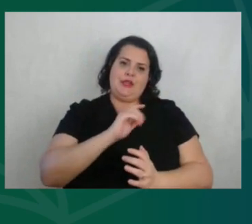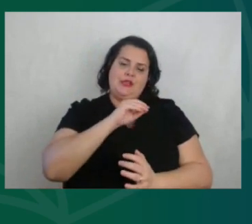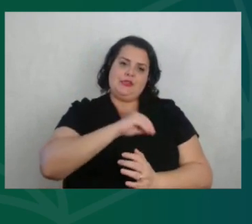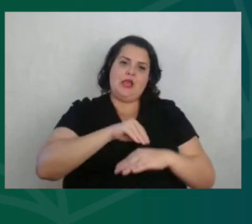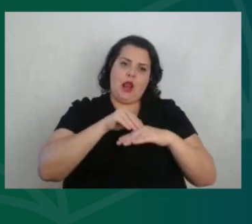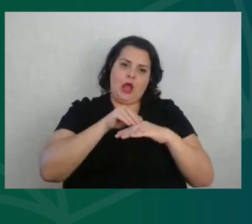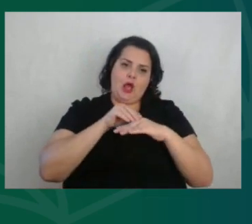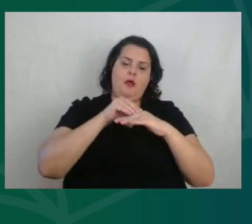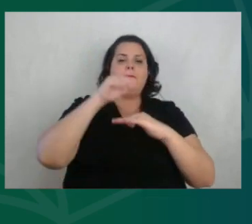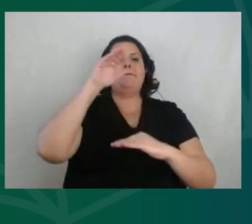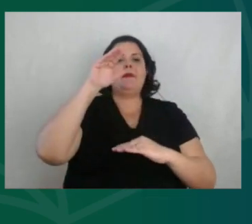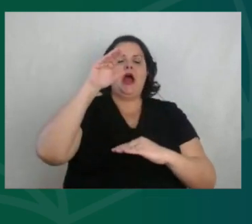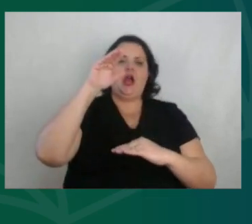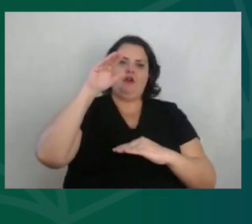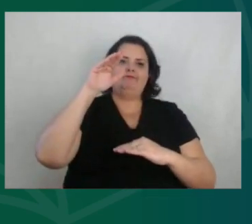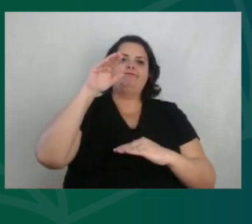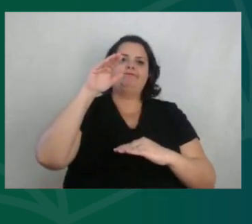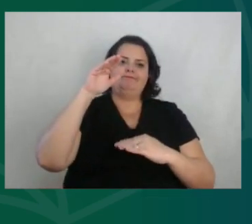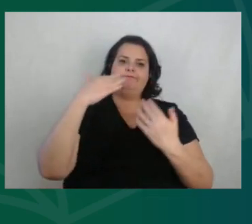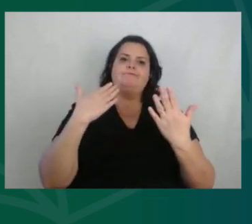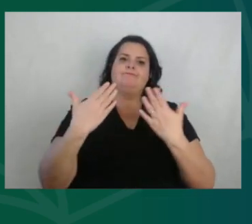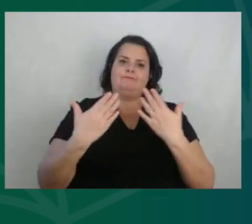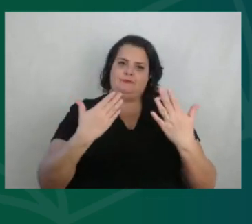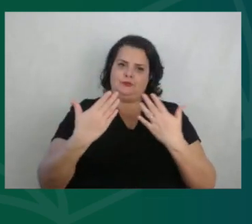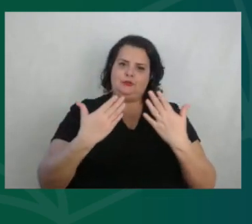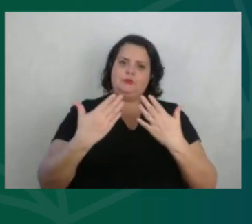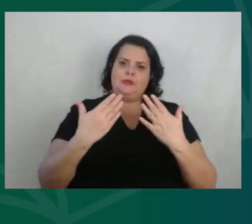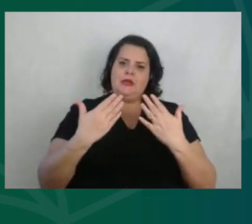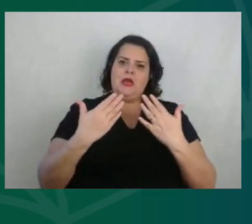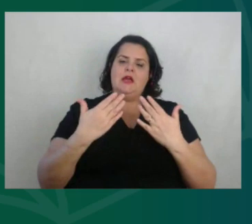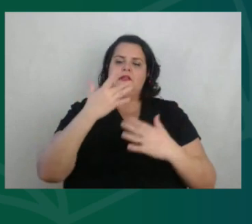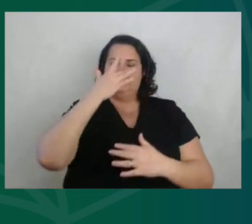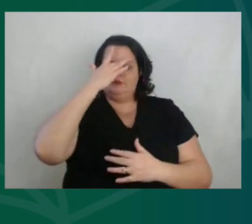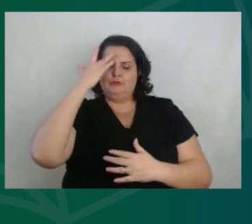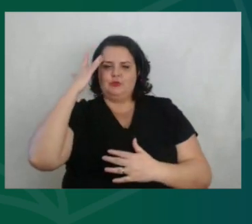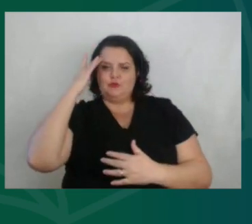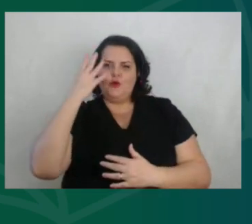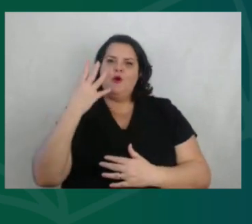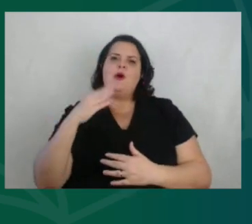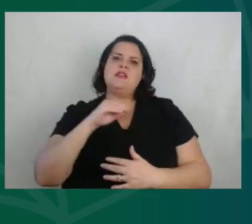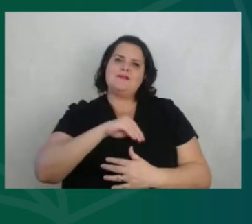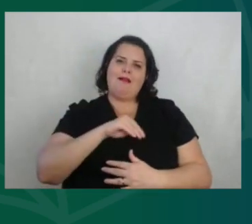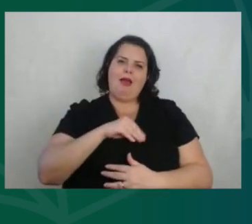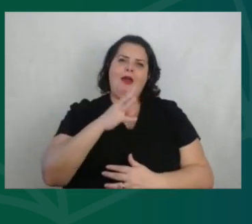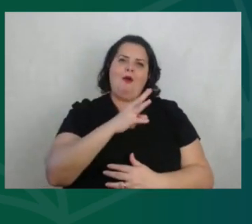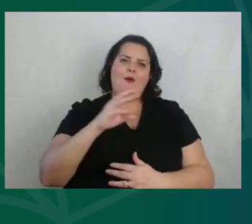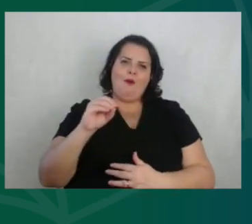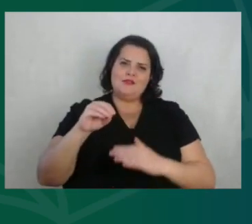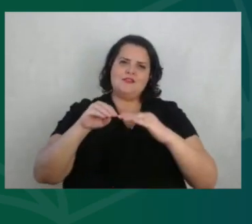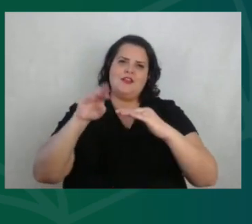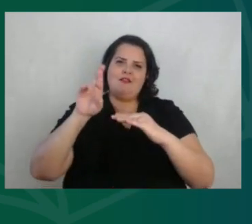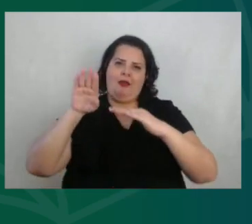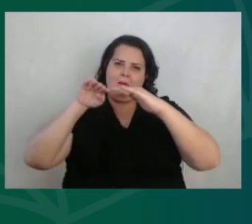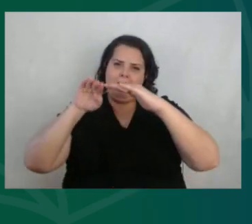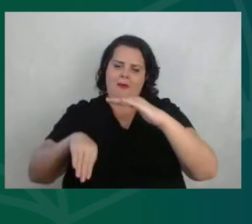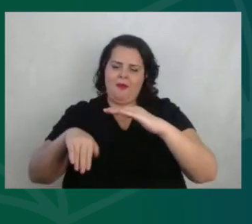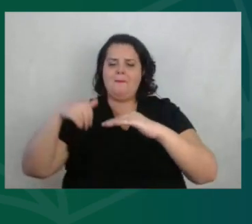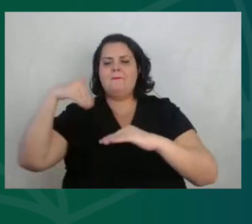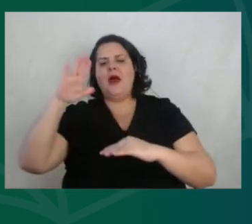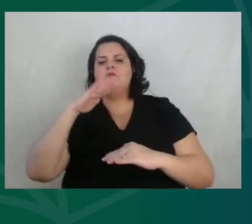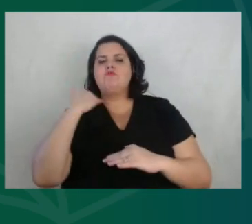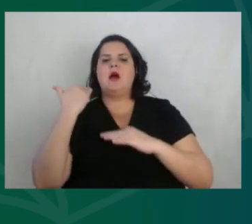com renda inferior a 1/4 do salário mínimo, mostrando o impacto da desigualdade social, especialmente em